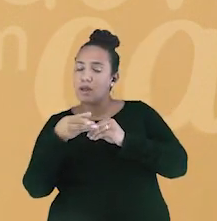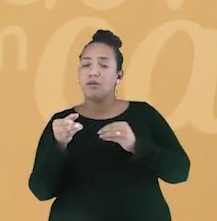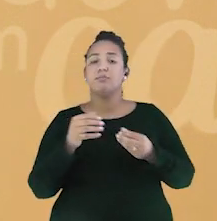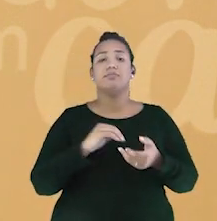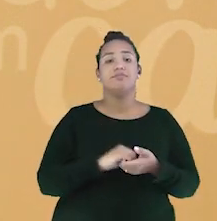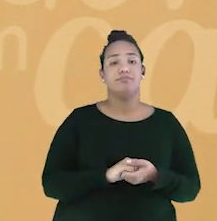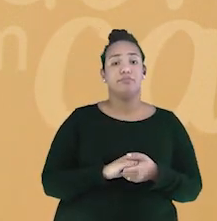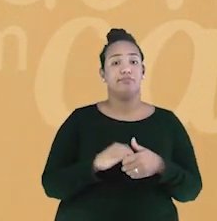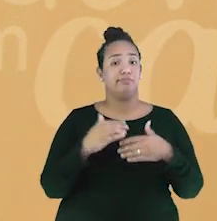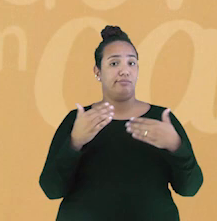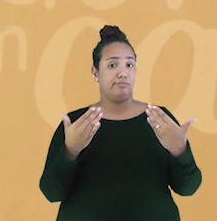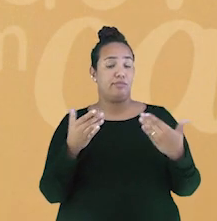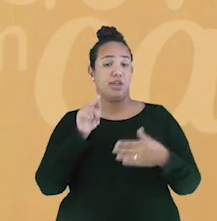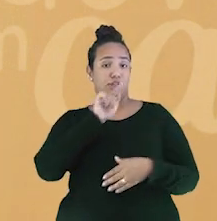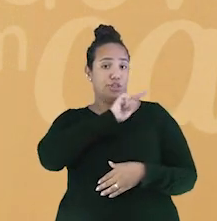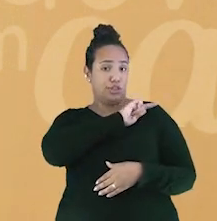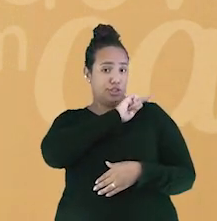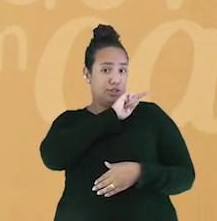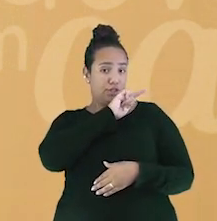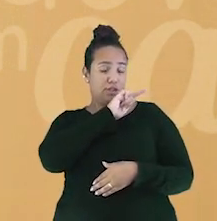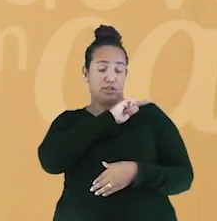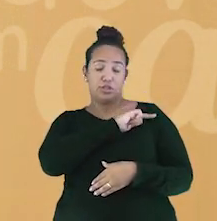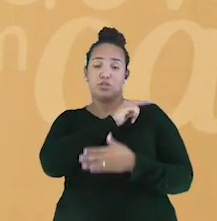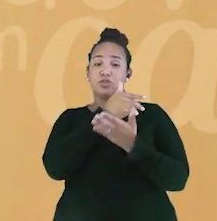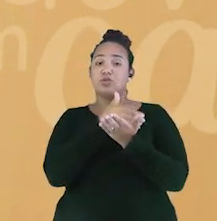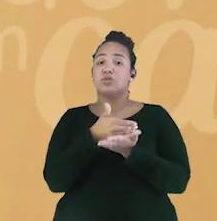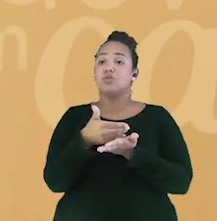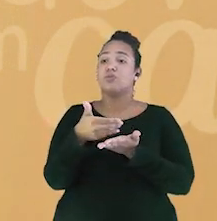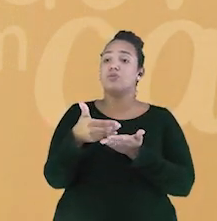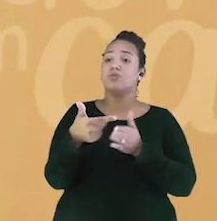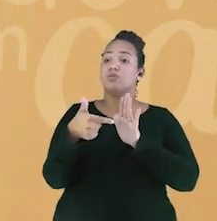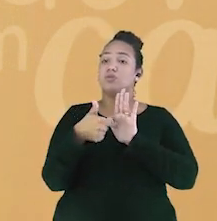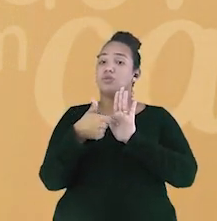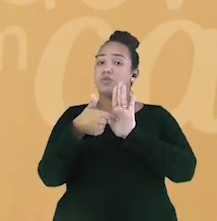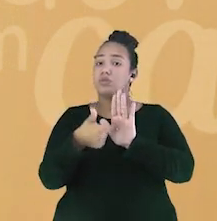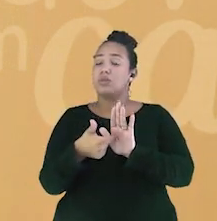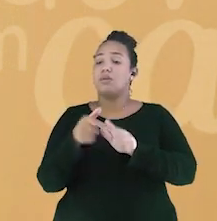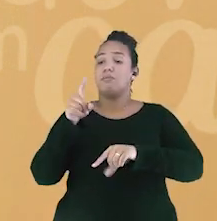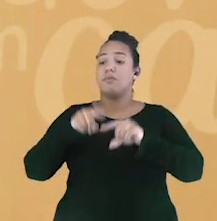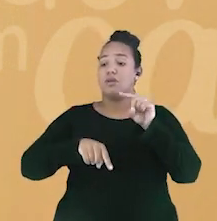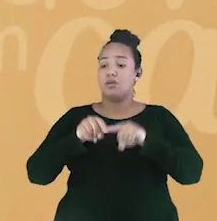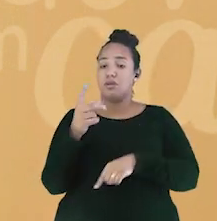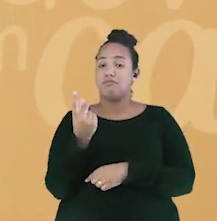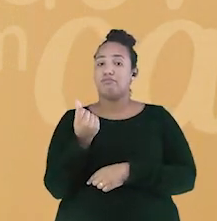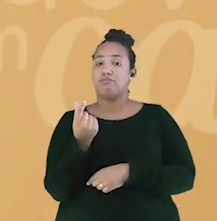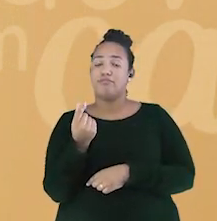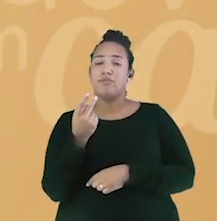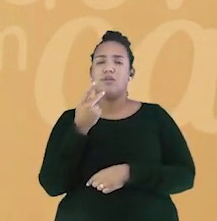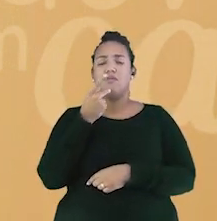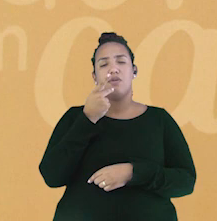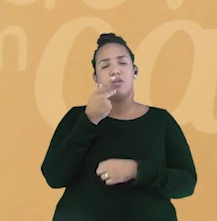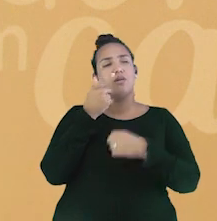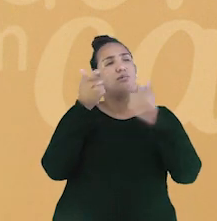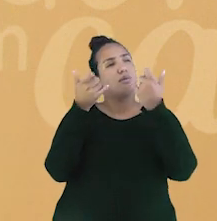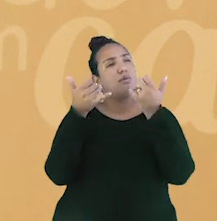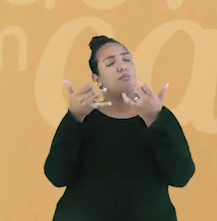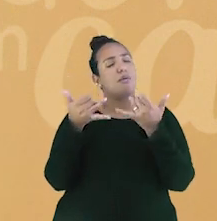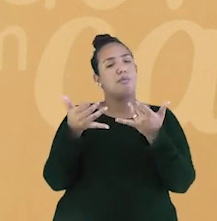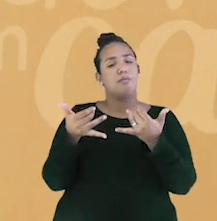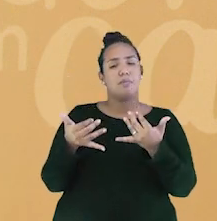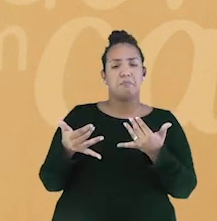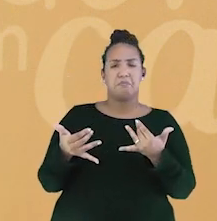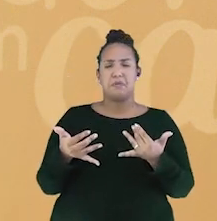a gerente da indústria começou a passar para ele o preço de custo dos produtos ela foi falando e falando e